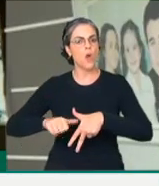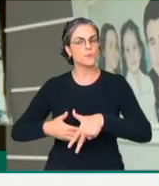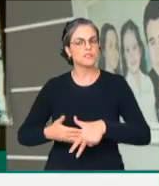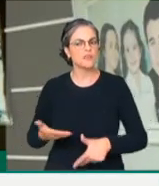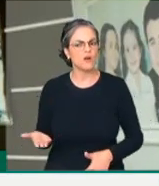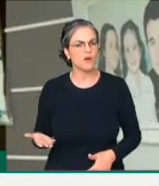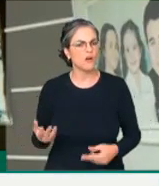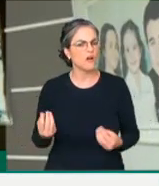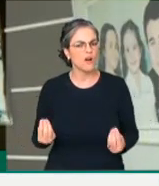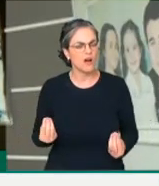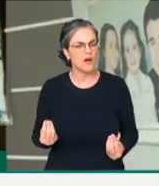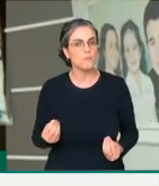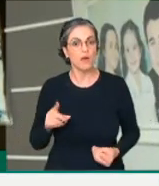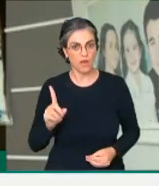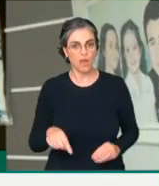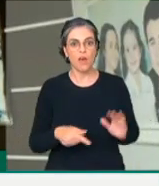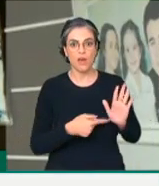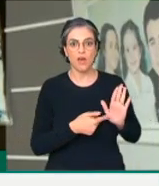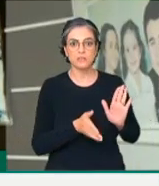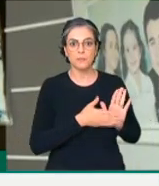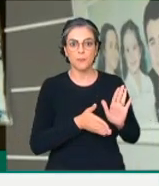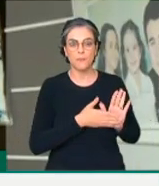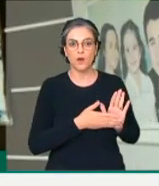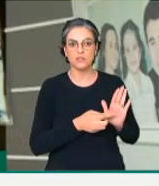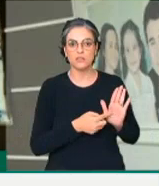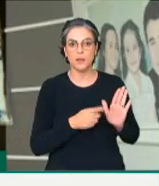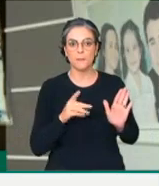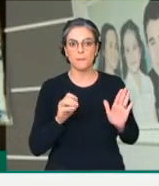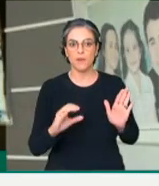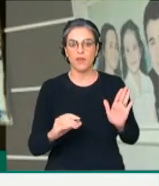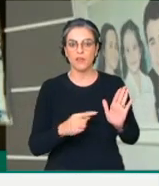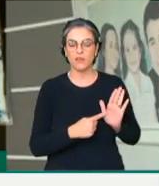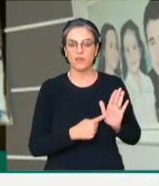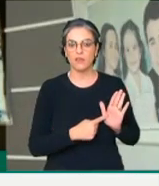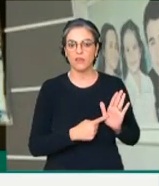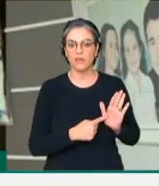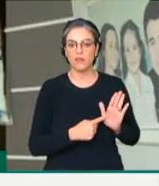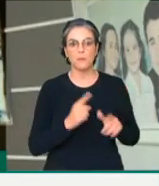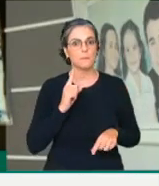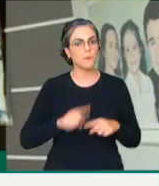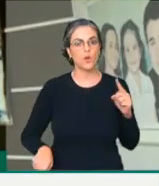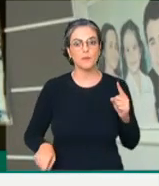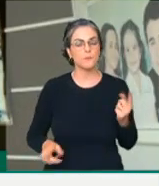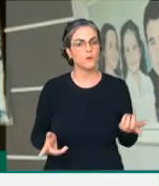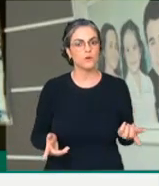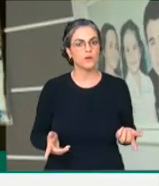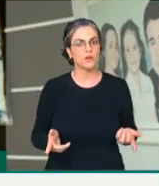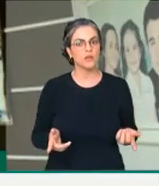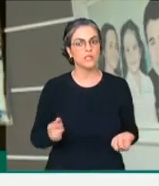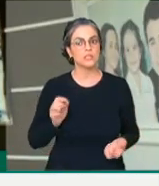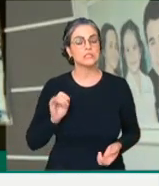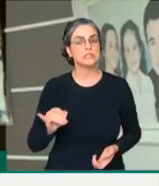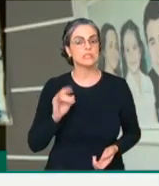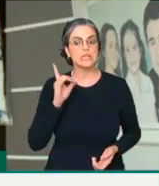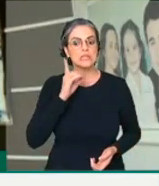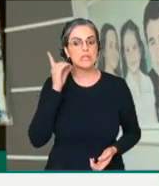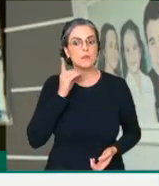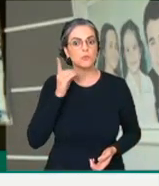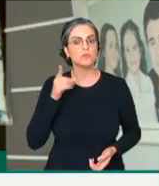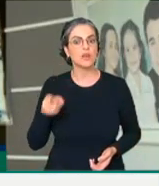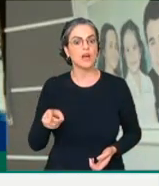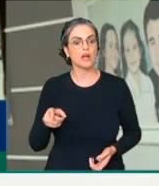PEC. Proíbe a prisão em flagrante de deputado que esteja praticando no ato crime